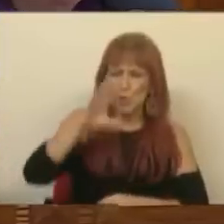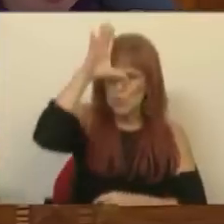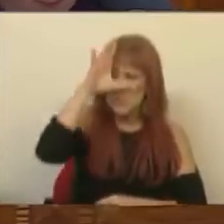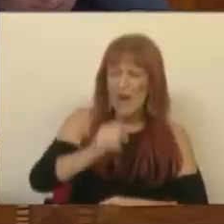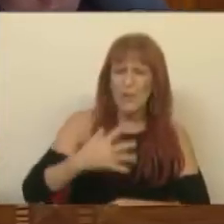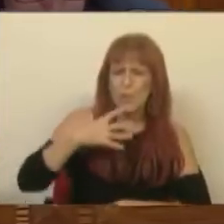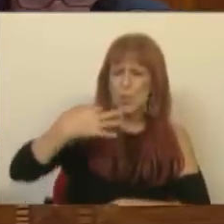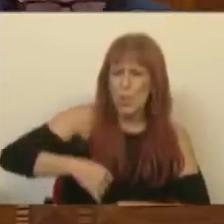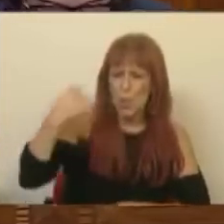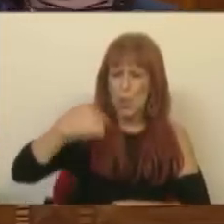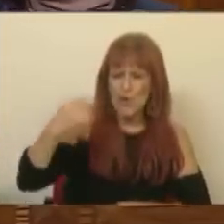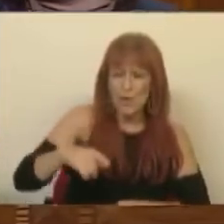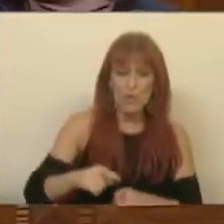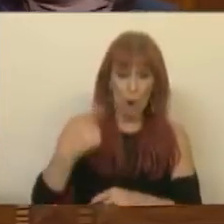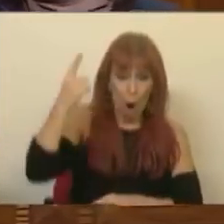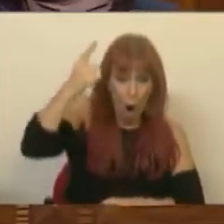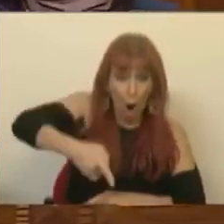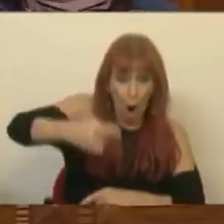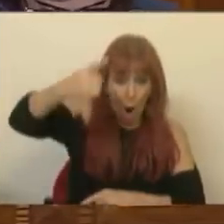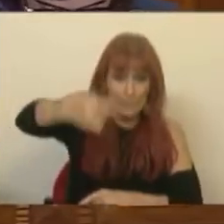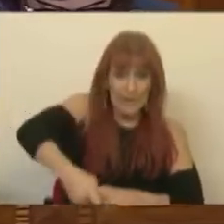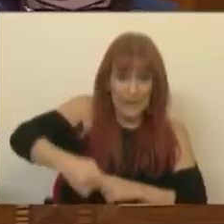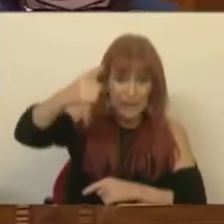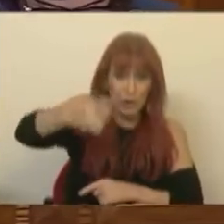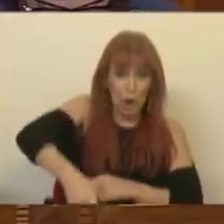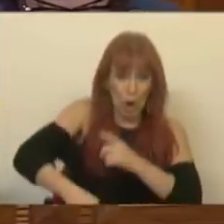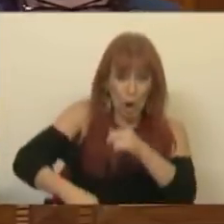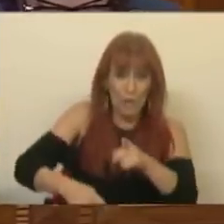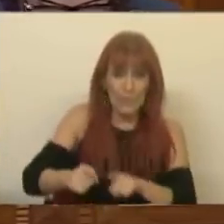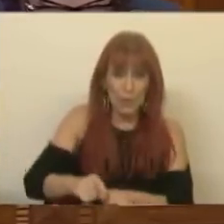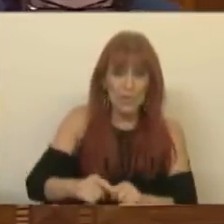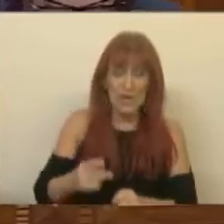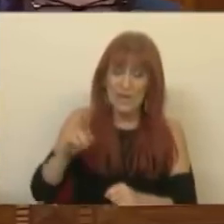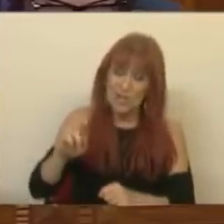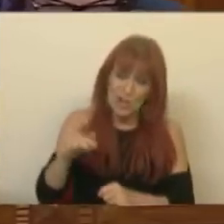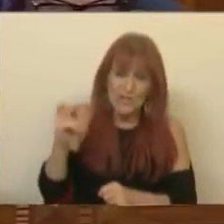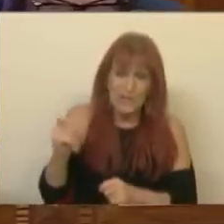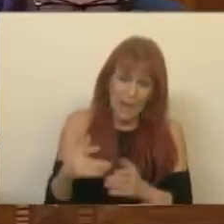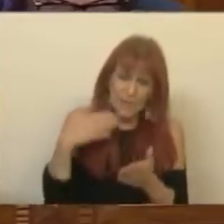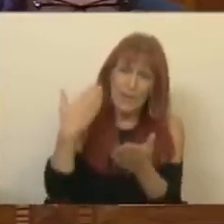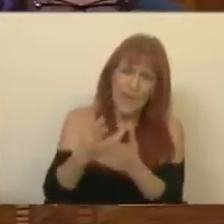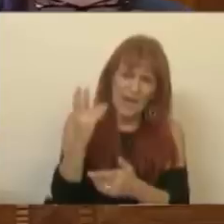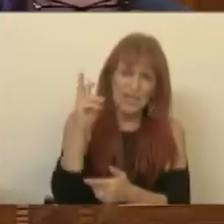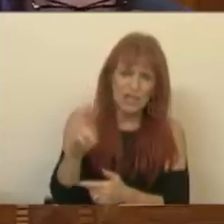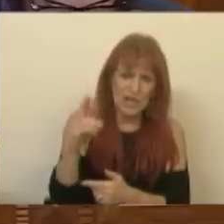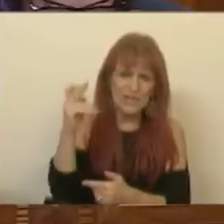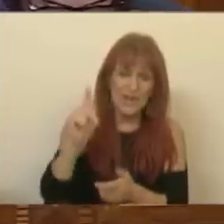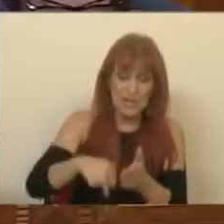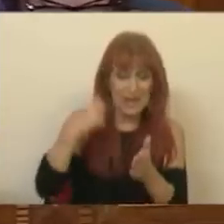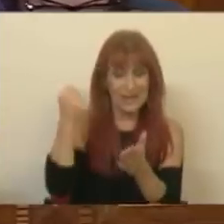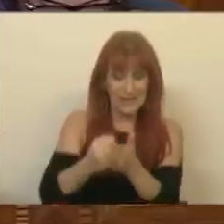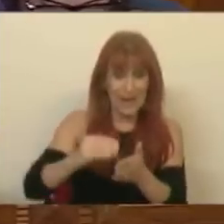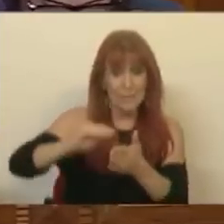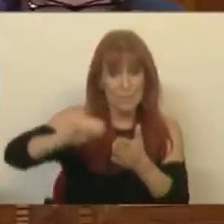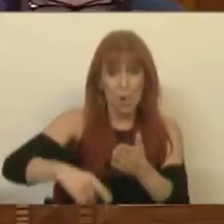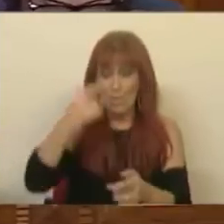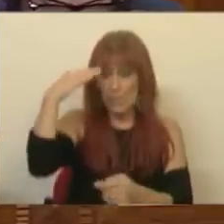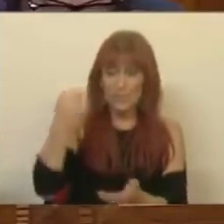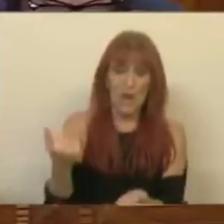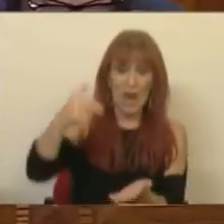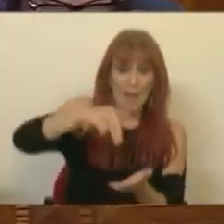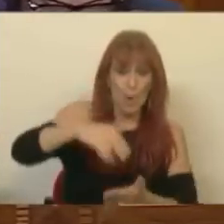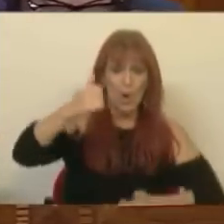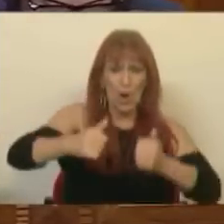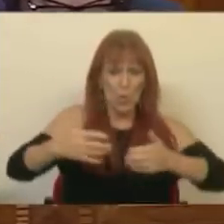estado onde Obrigatoriamente de x em x anos até ver uma os professores têm que se apresentar